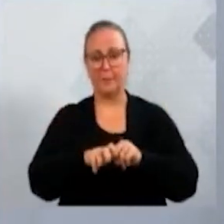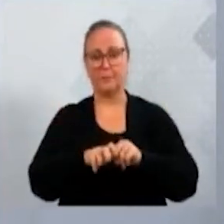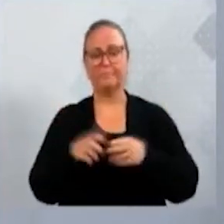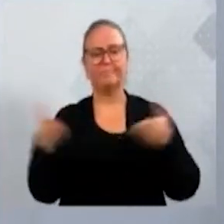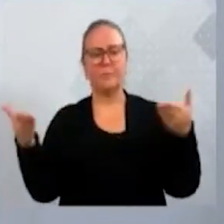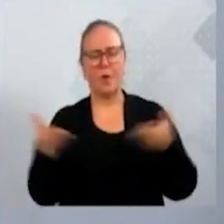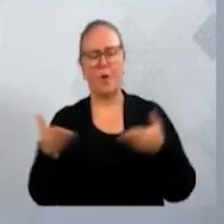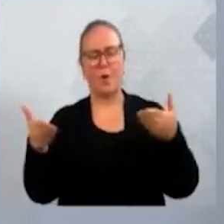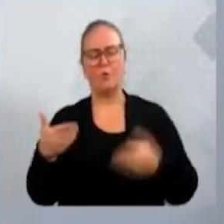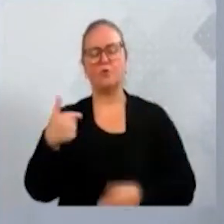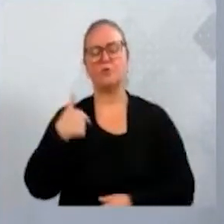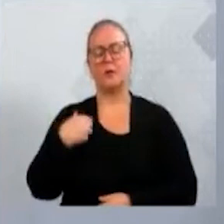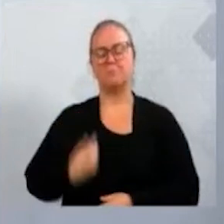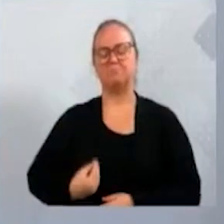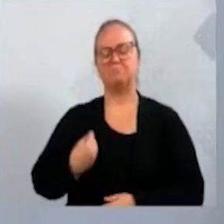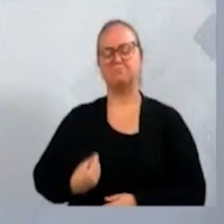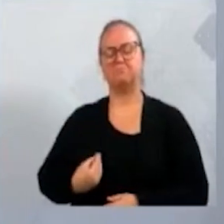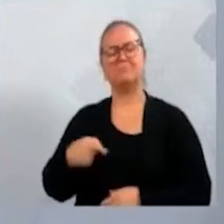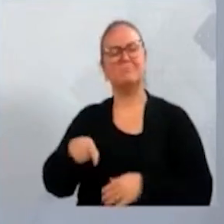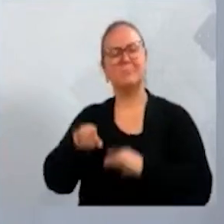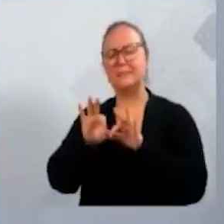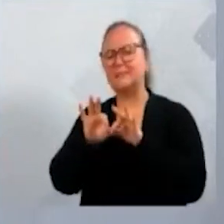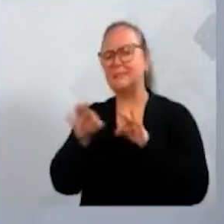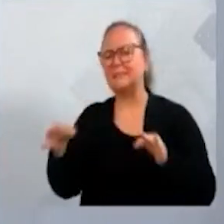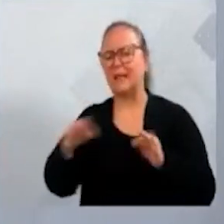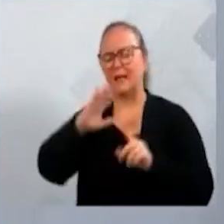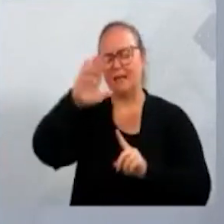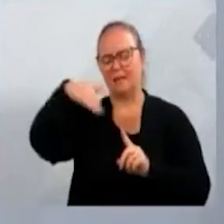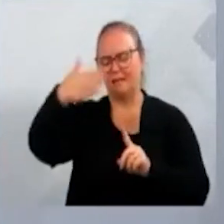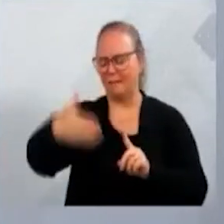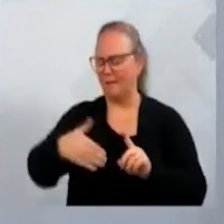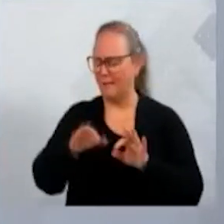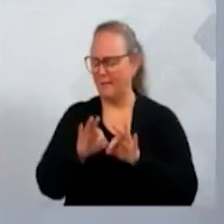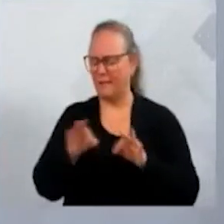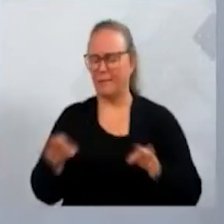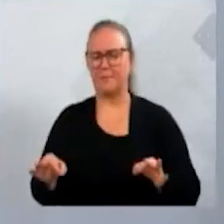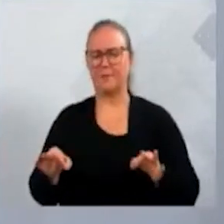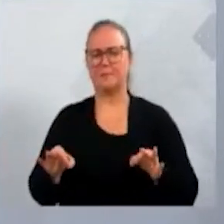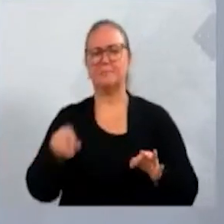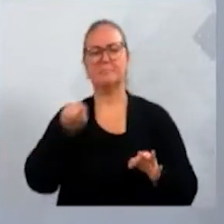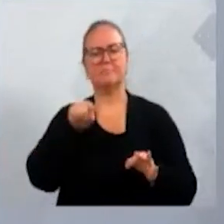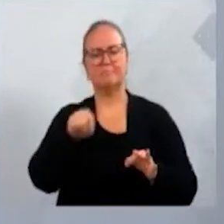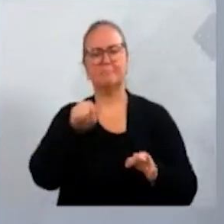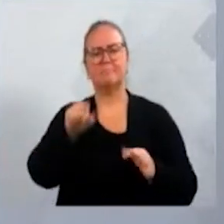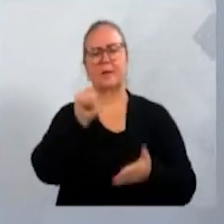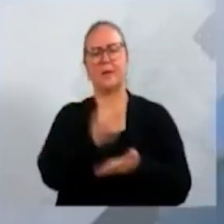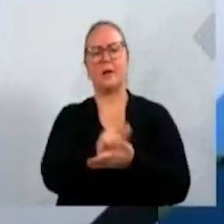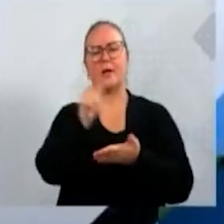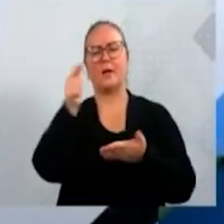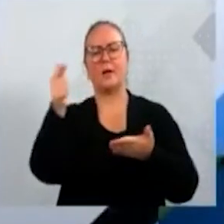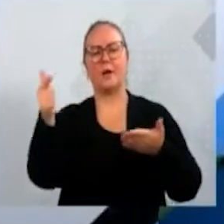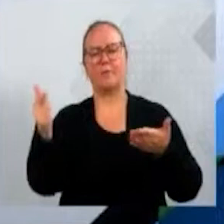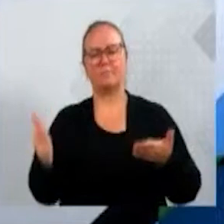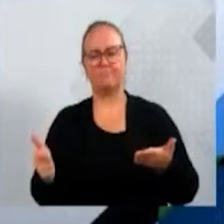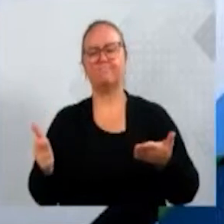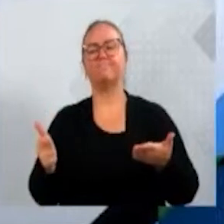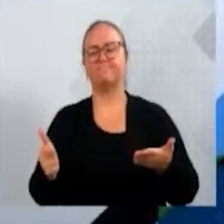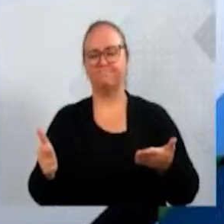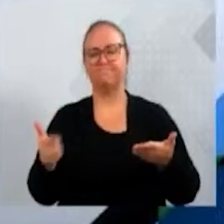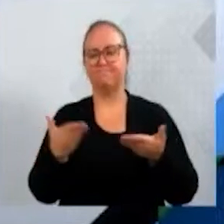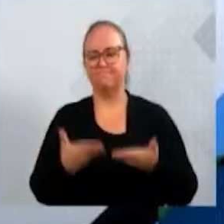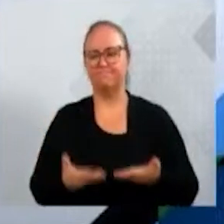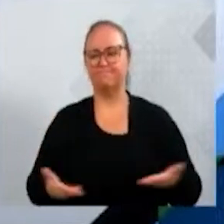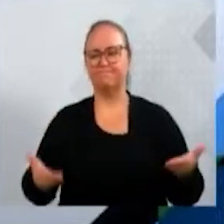homenagem há um dos jornais que na cidade de Blumenau